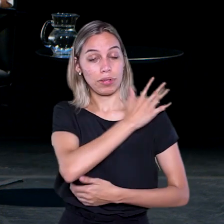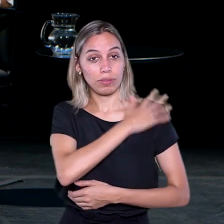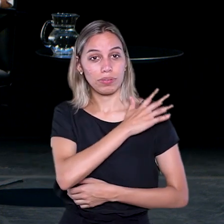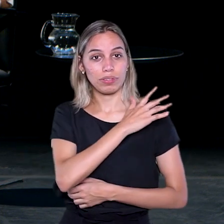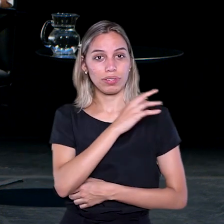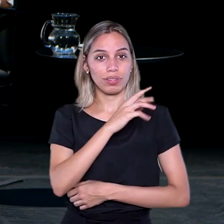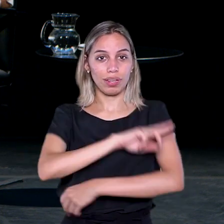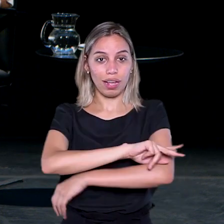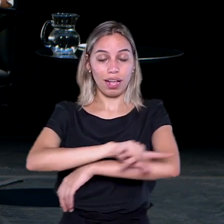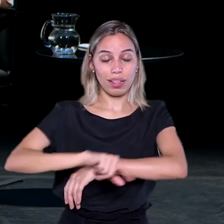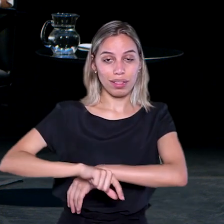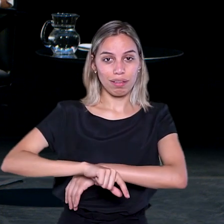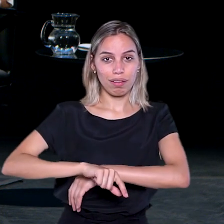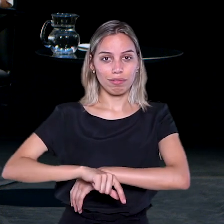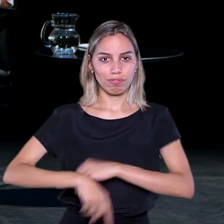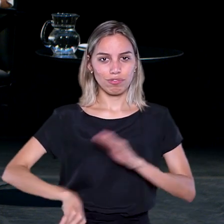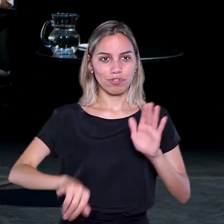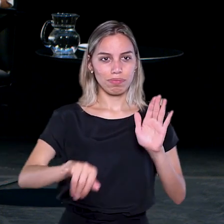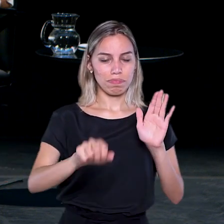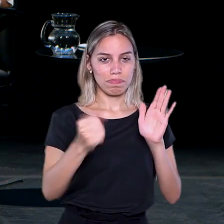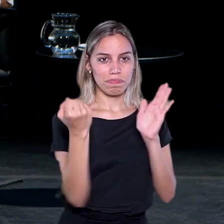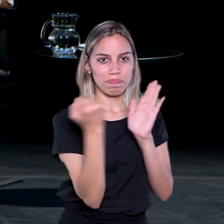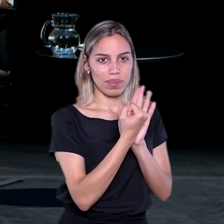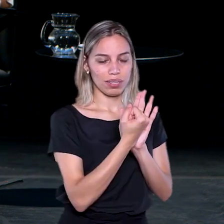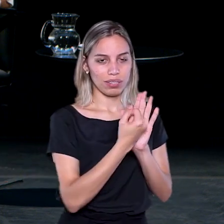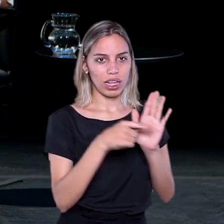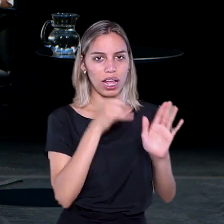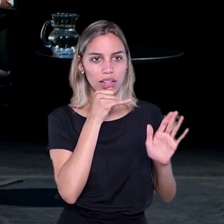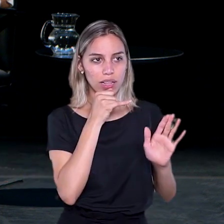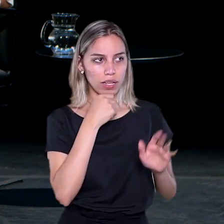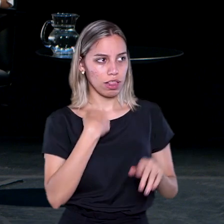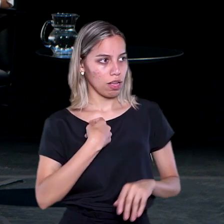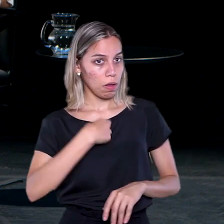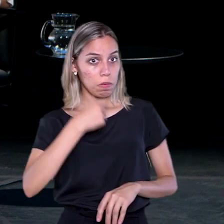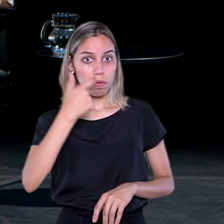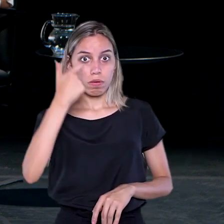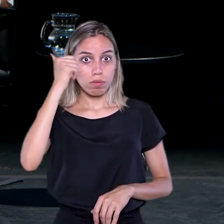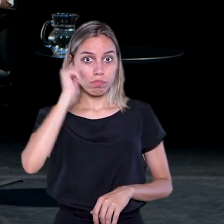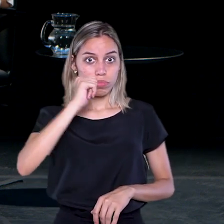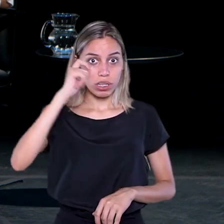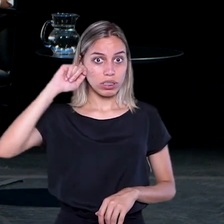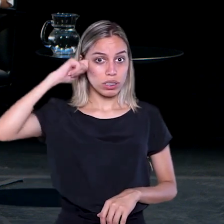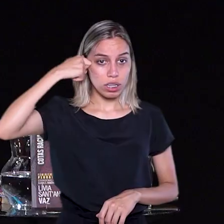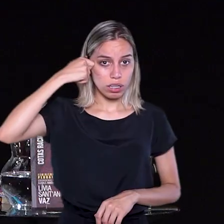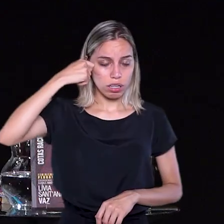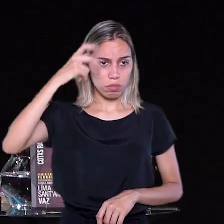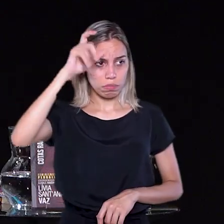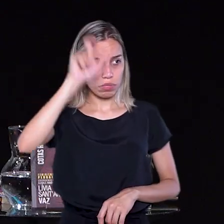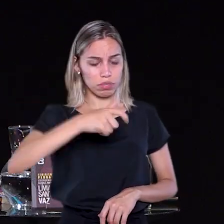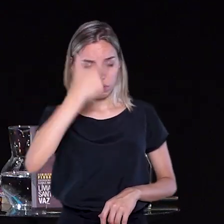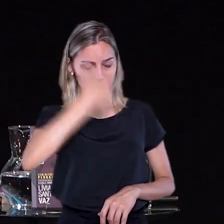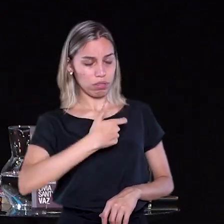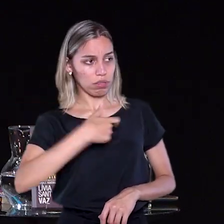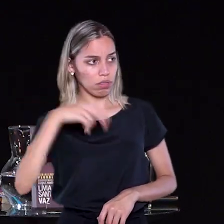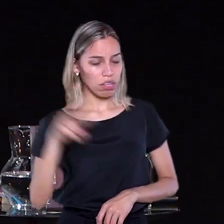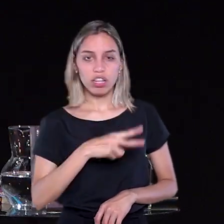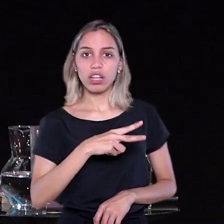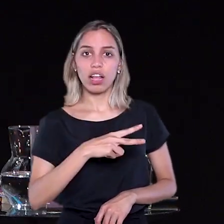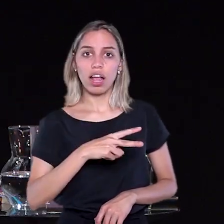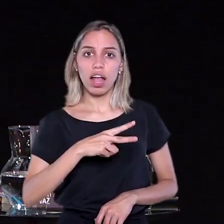comecei me dizendo uma mulher negra. Não dá tempo de dizer que eu sou promotora de justiça, Afonso. As pessoas olham, veem a imagem de uma